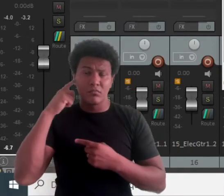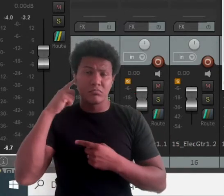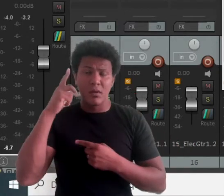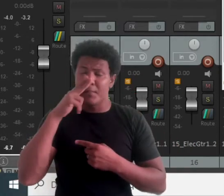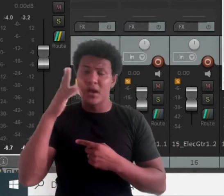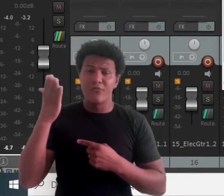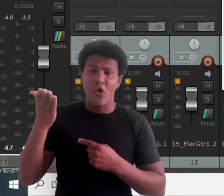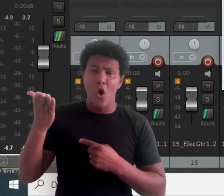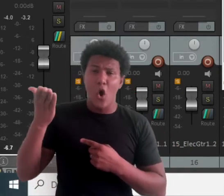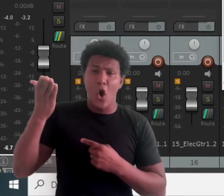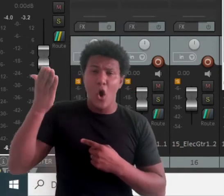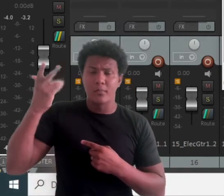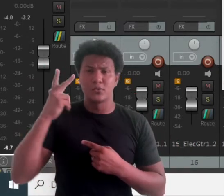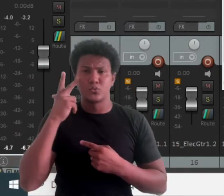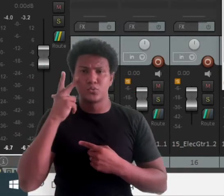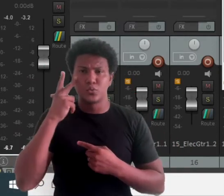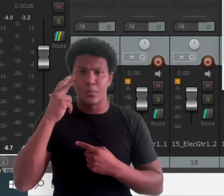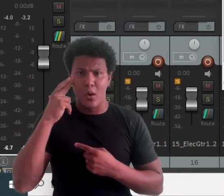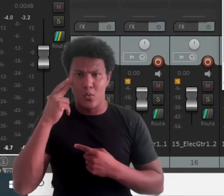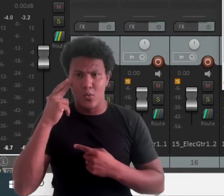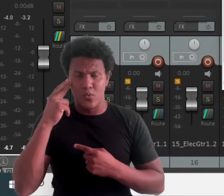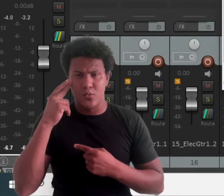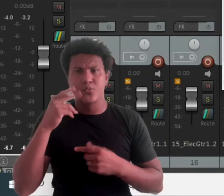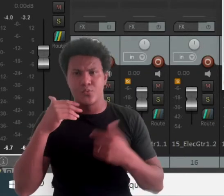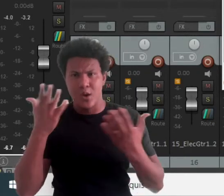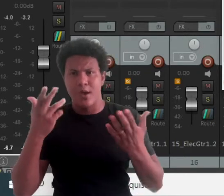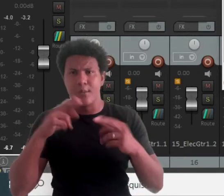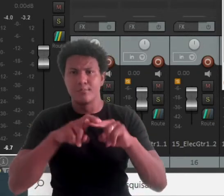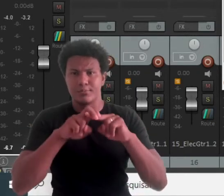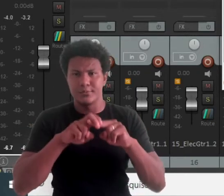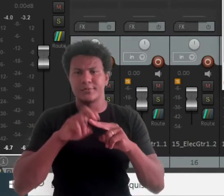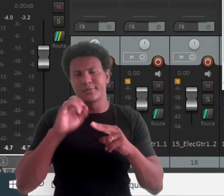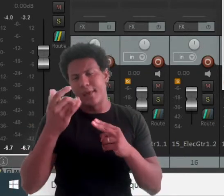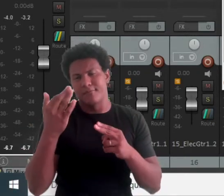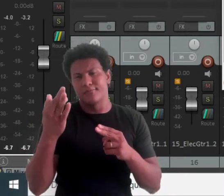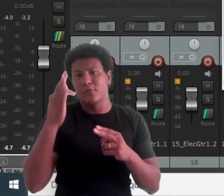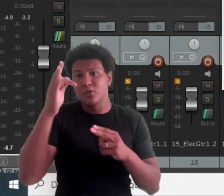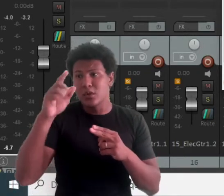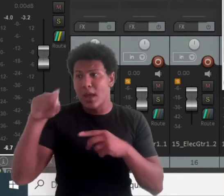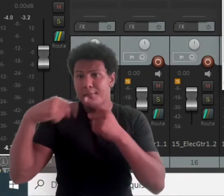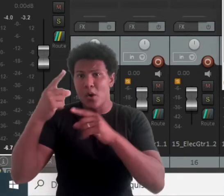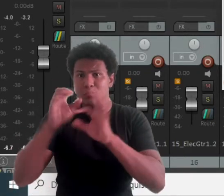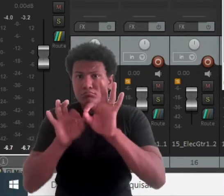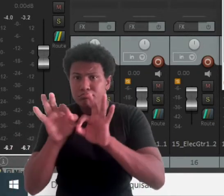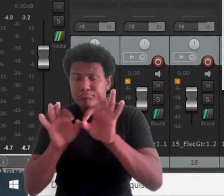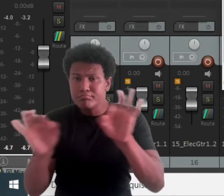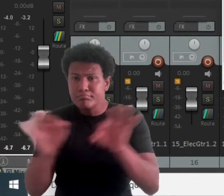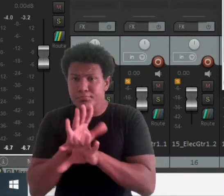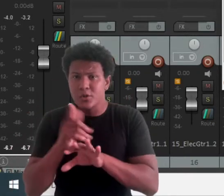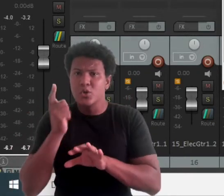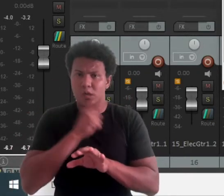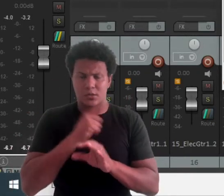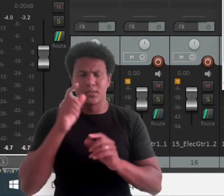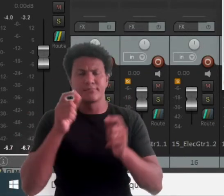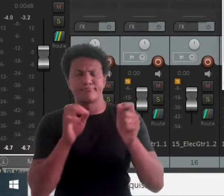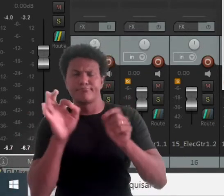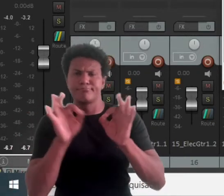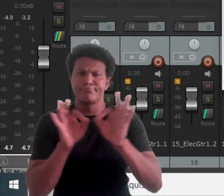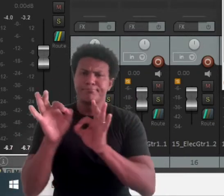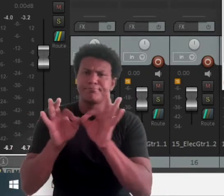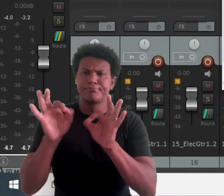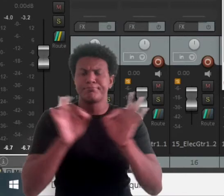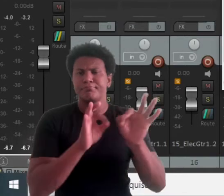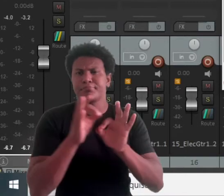master final, eu posso sim subir o volume, porque eu já estou limitando, estou baixando certo? Eu tô limitando certos